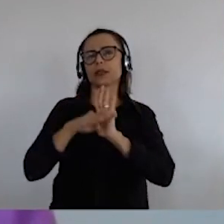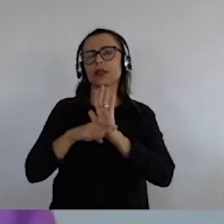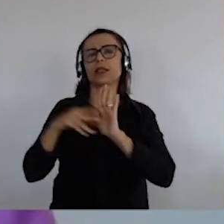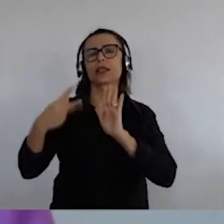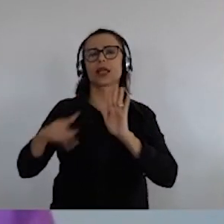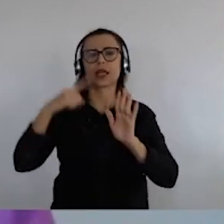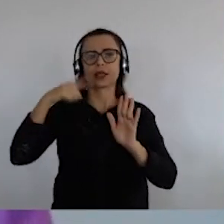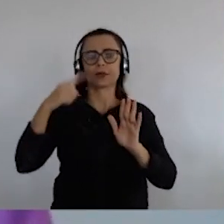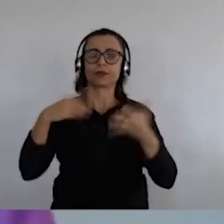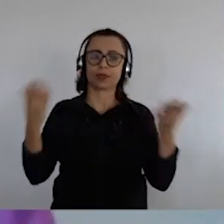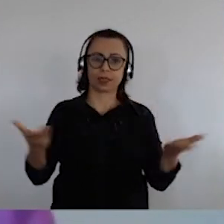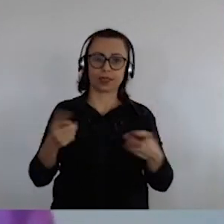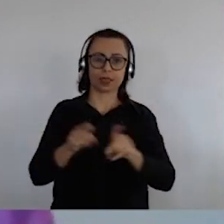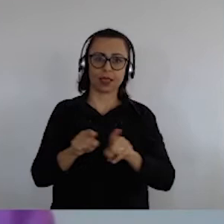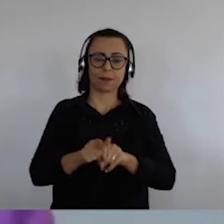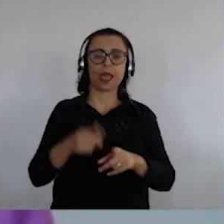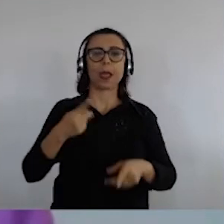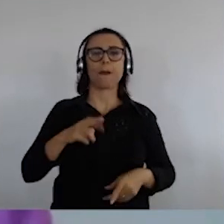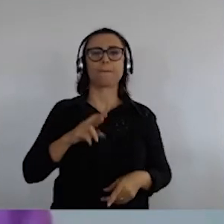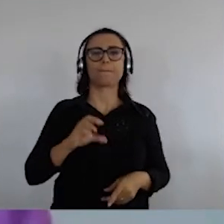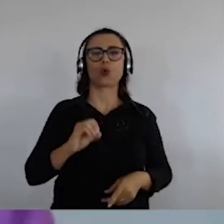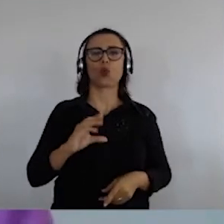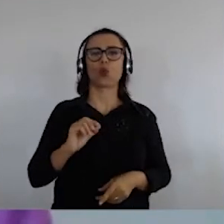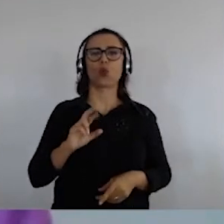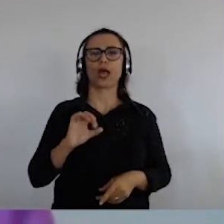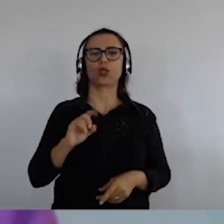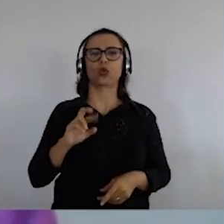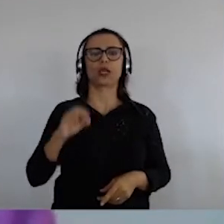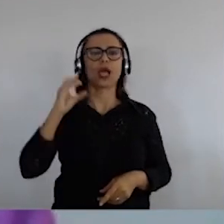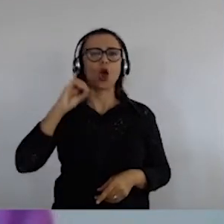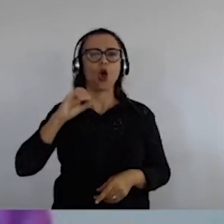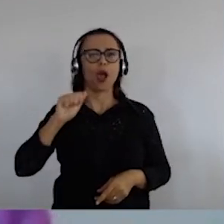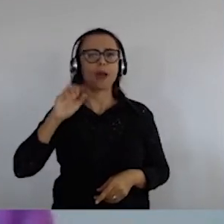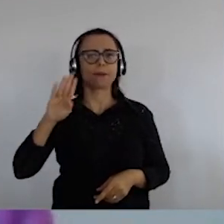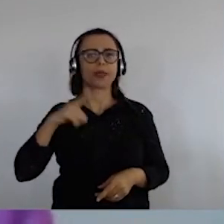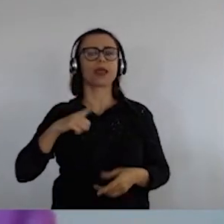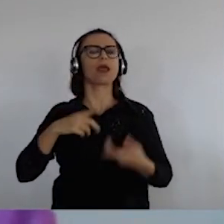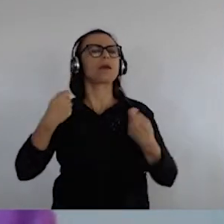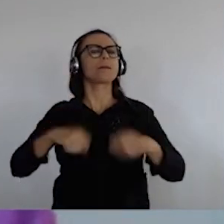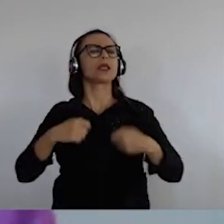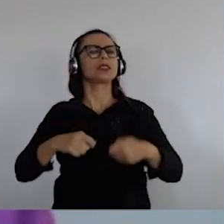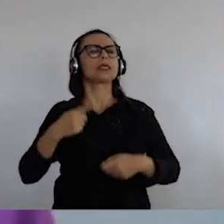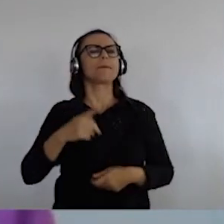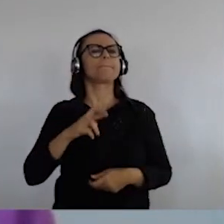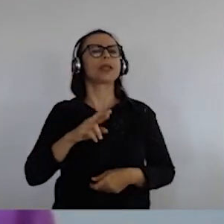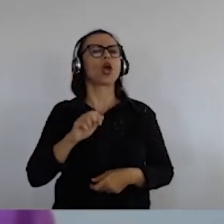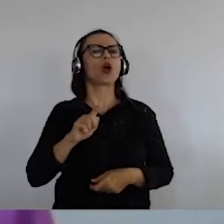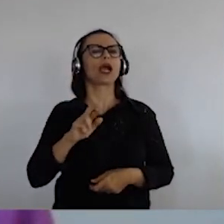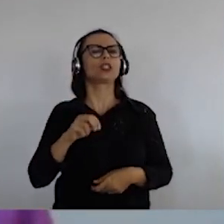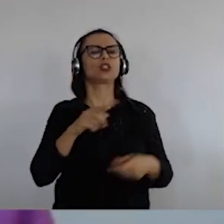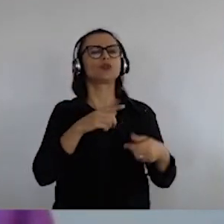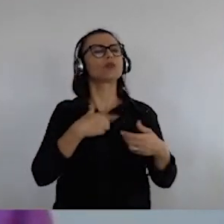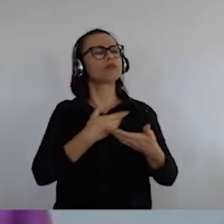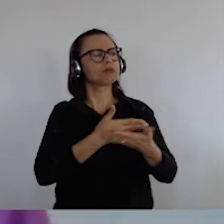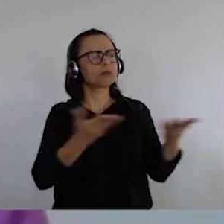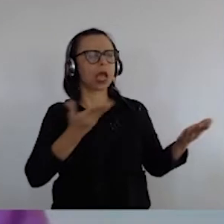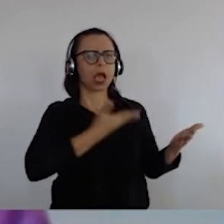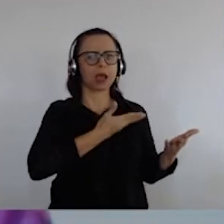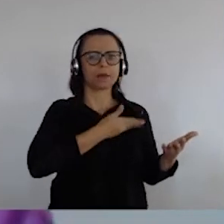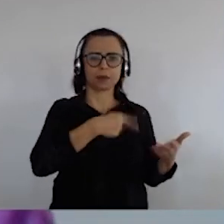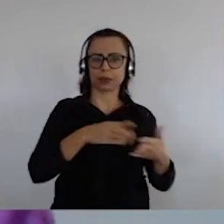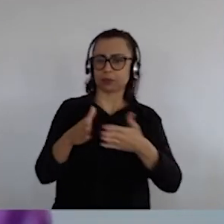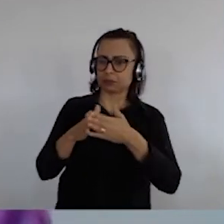coloco a Procuradoria de Prerrogativas à disposição dos colegas que necessitam de